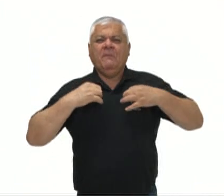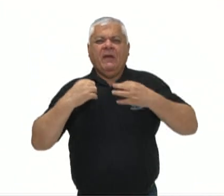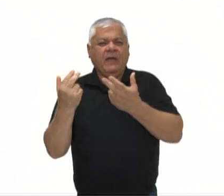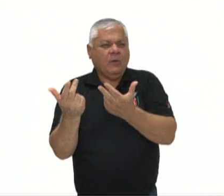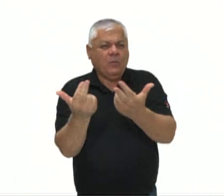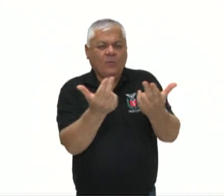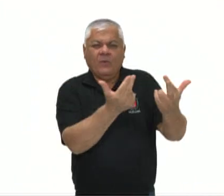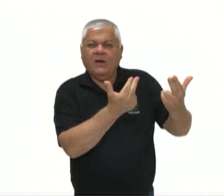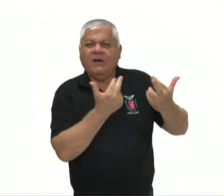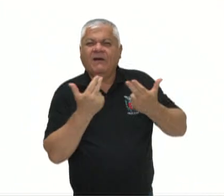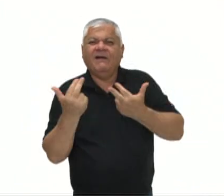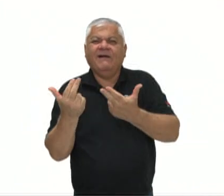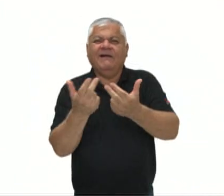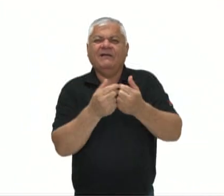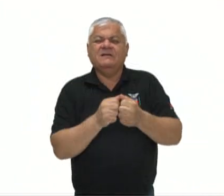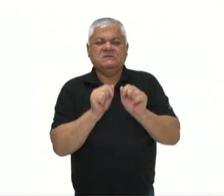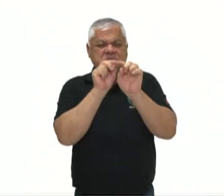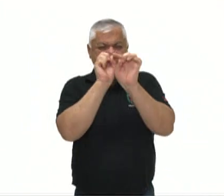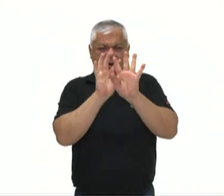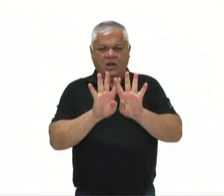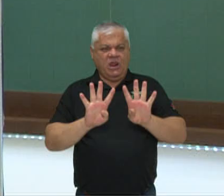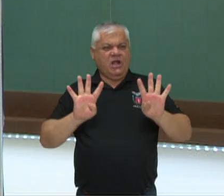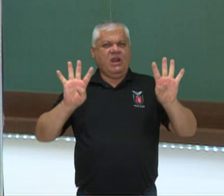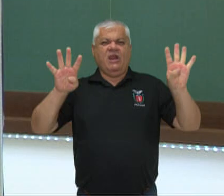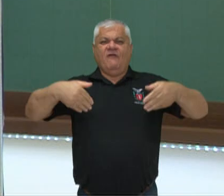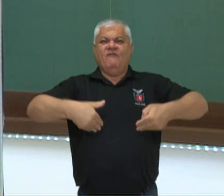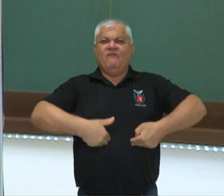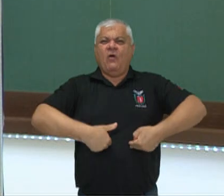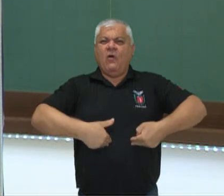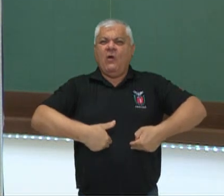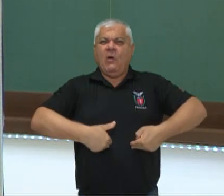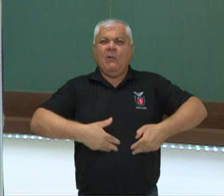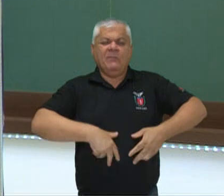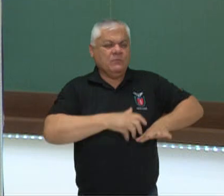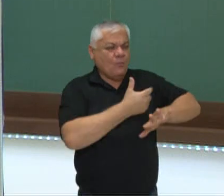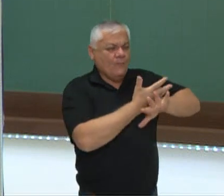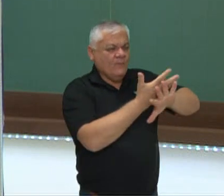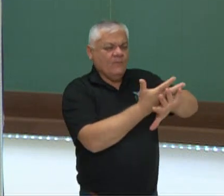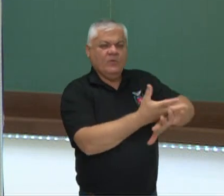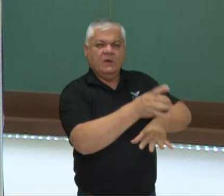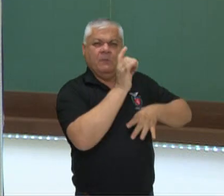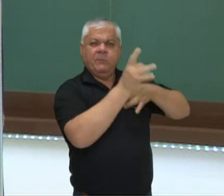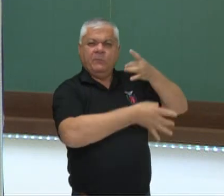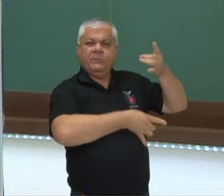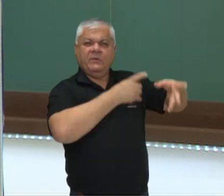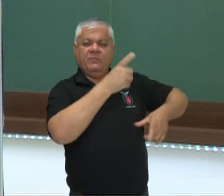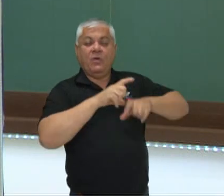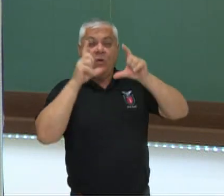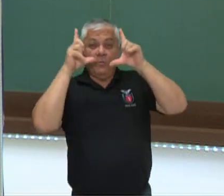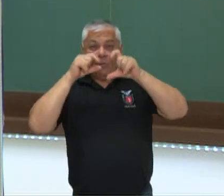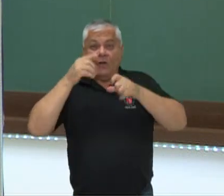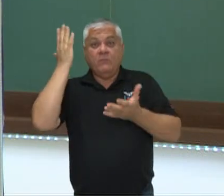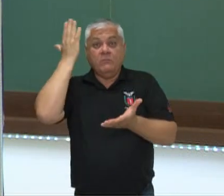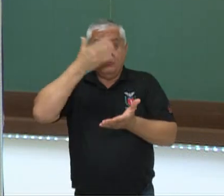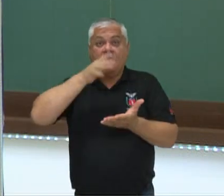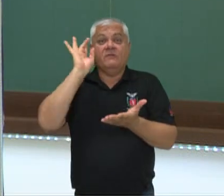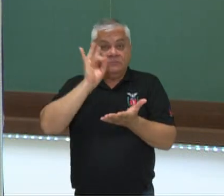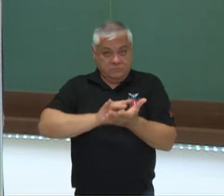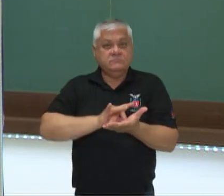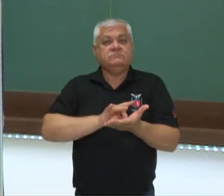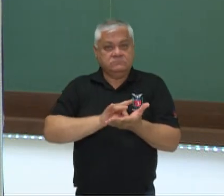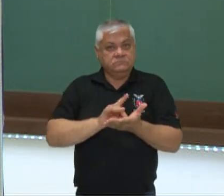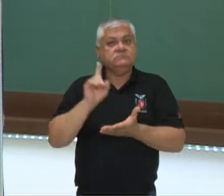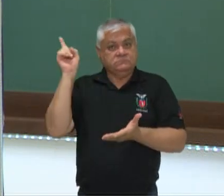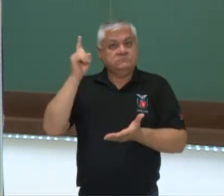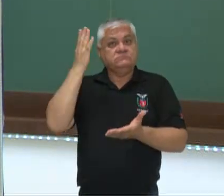parecidas. É uma multidão faminta fugindo da seca. Este é um documento histórico que será ficcionado